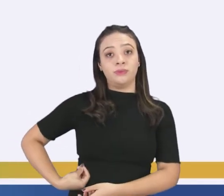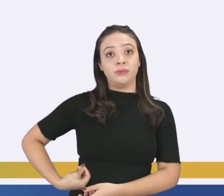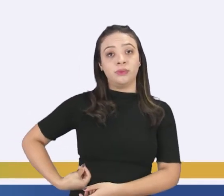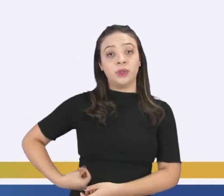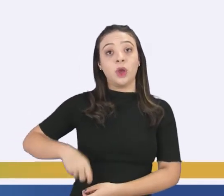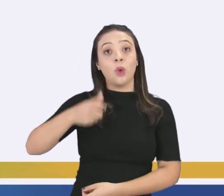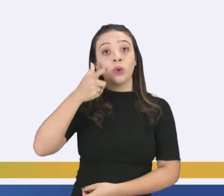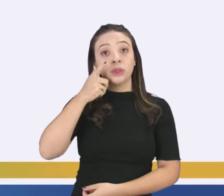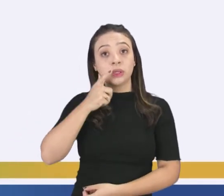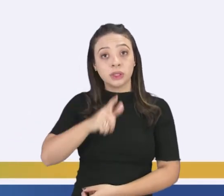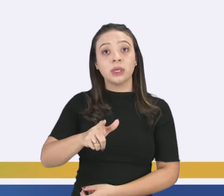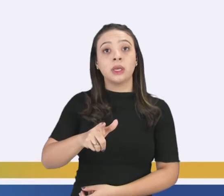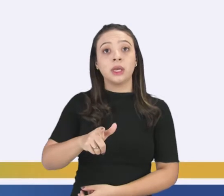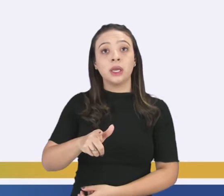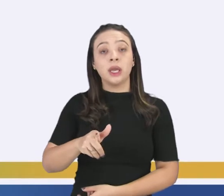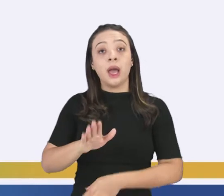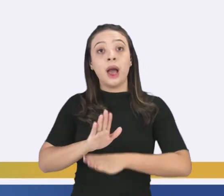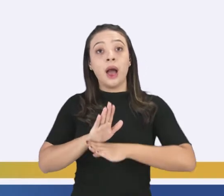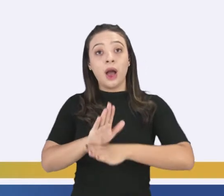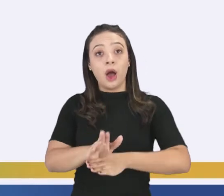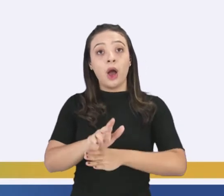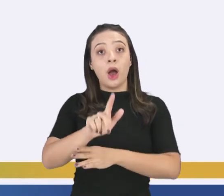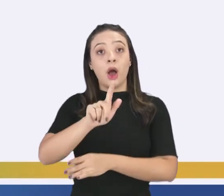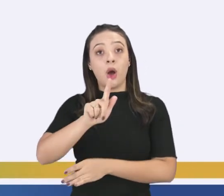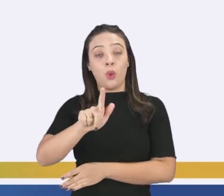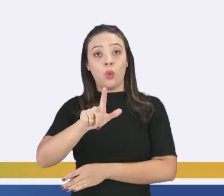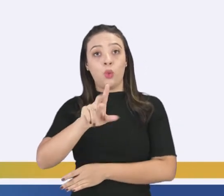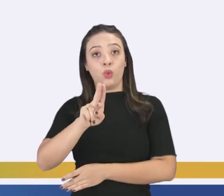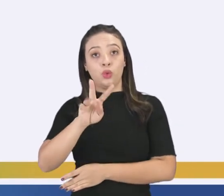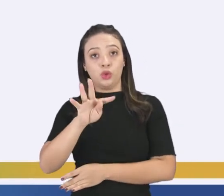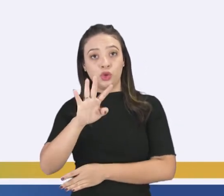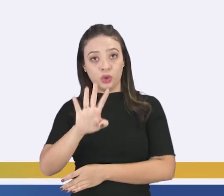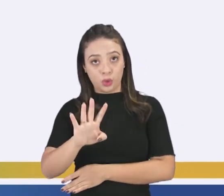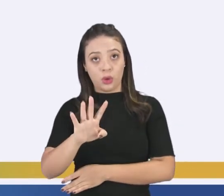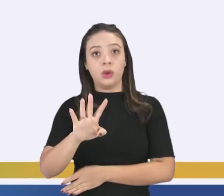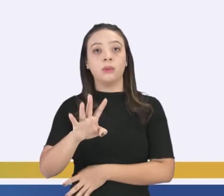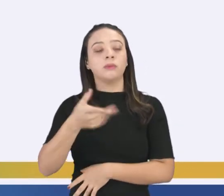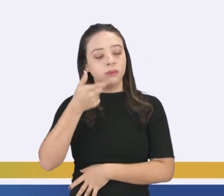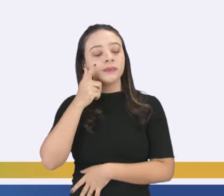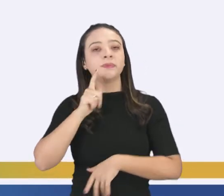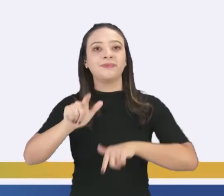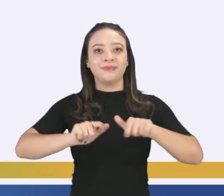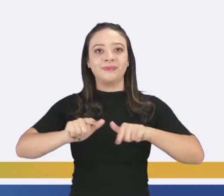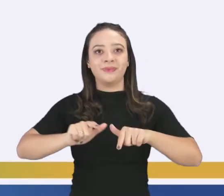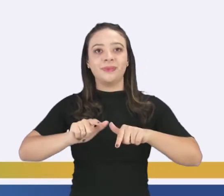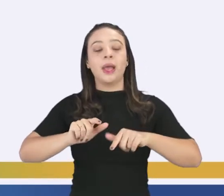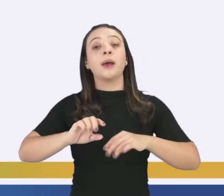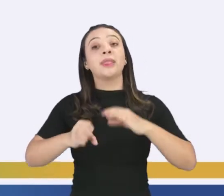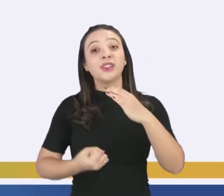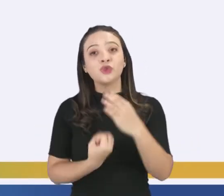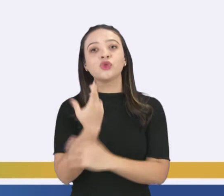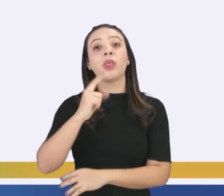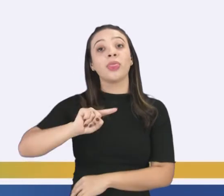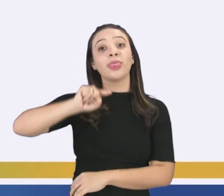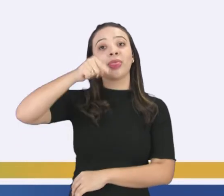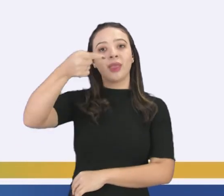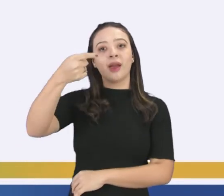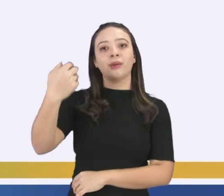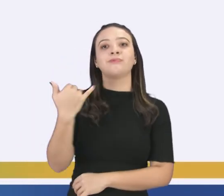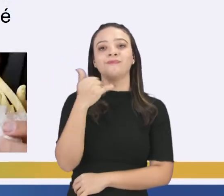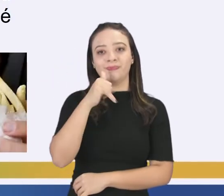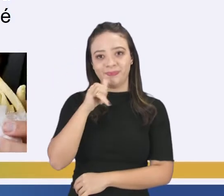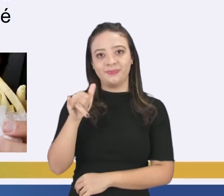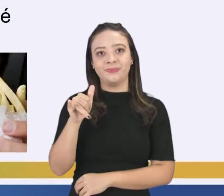o GLUT4 para ele transportar a glicose para dentro das células para a gente começar o processo de produção de energia.